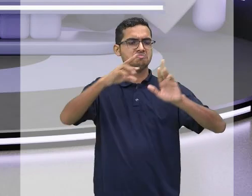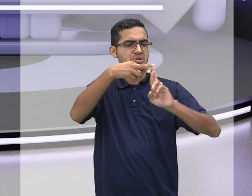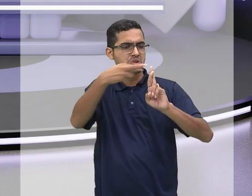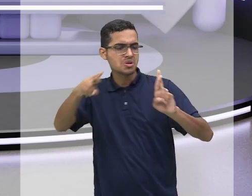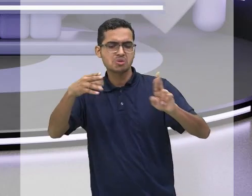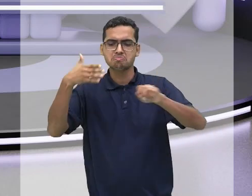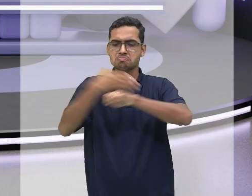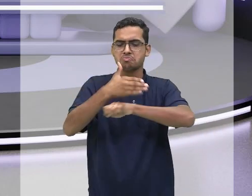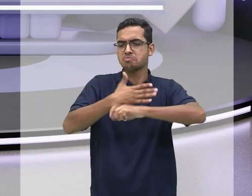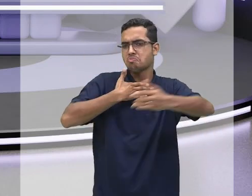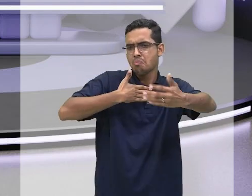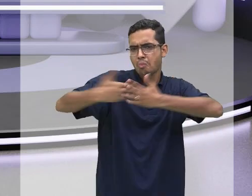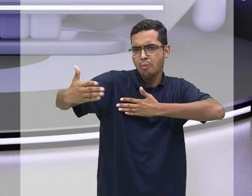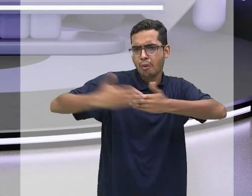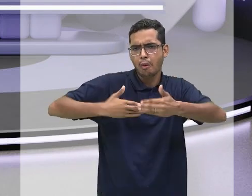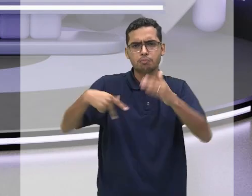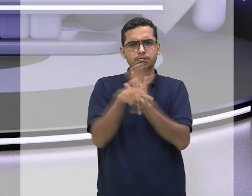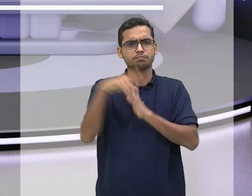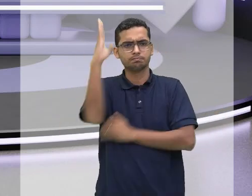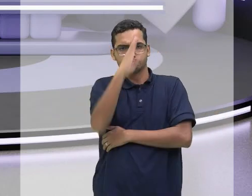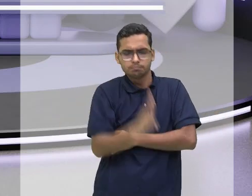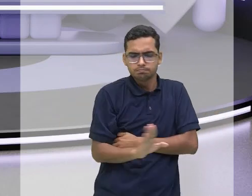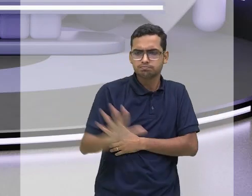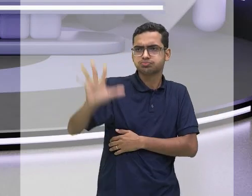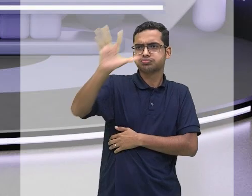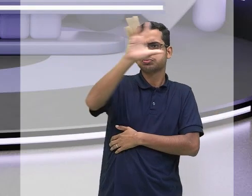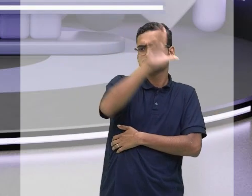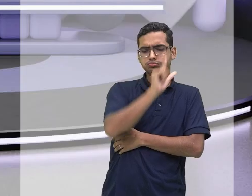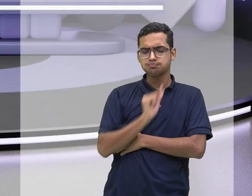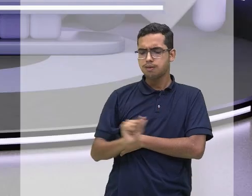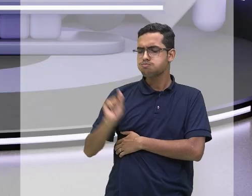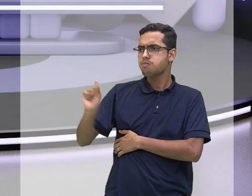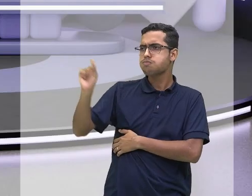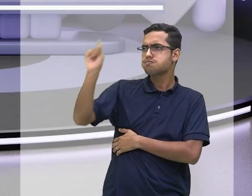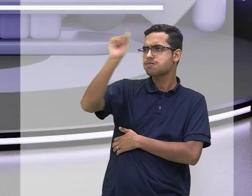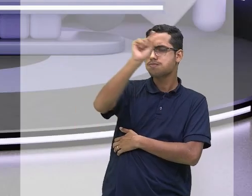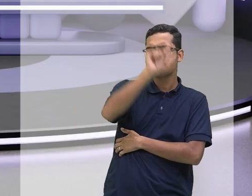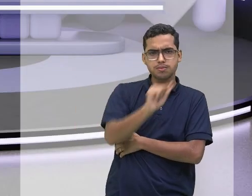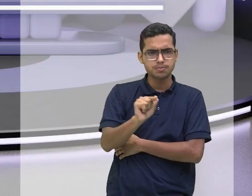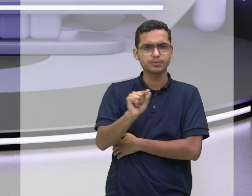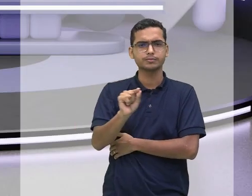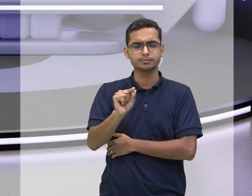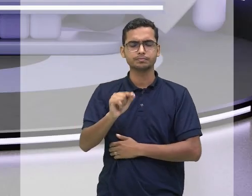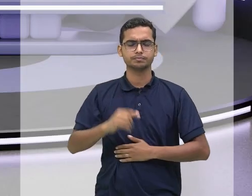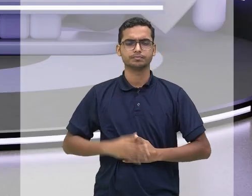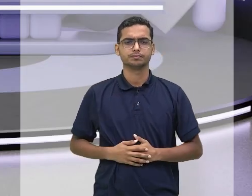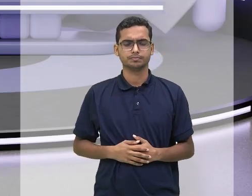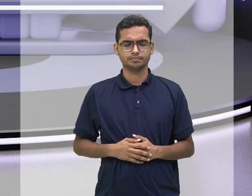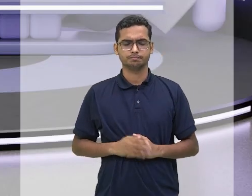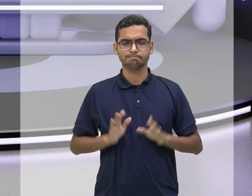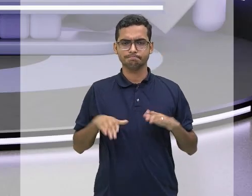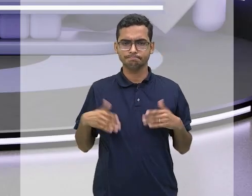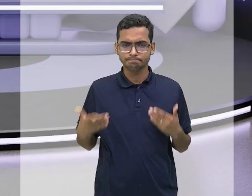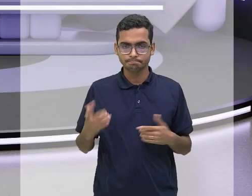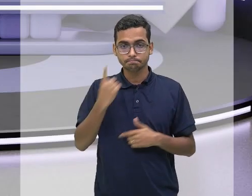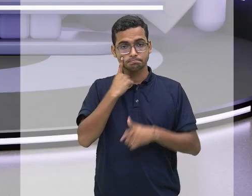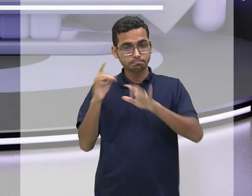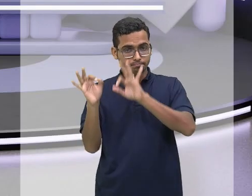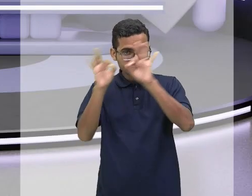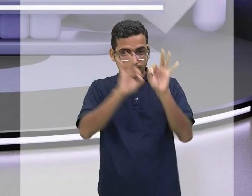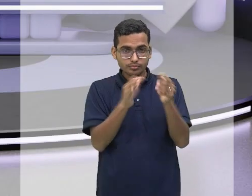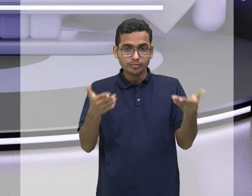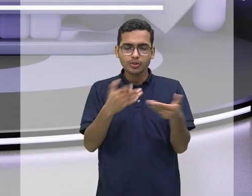tá bom? E para pensar nas violências religiosas que acontecem no dia a dia da vida, né? E aqui nós podemos